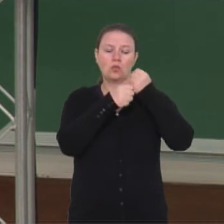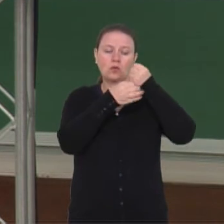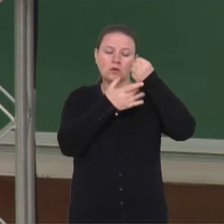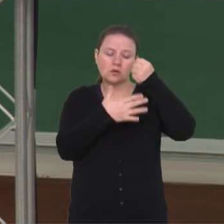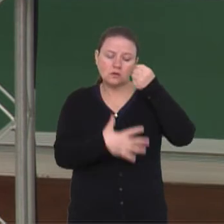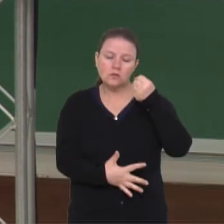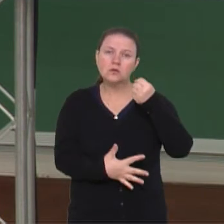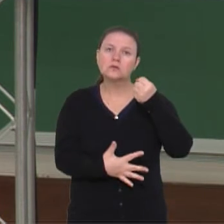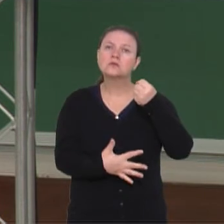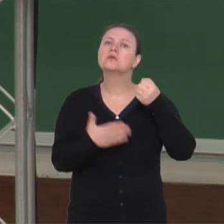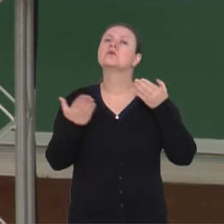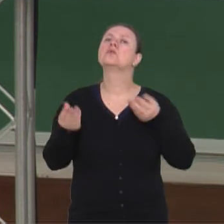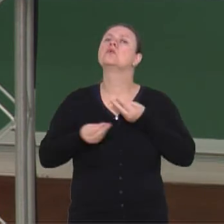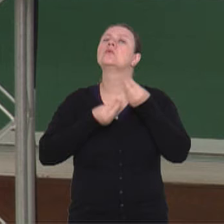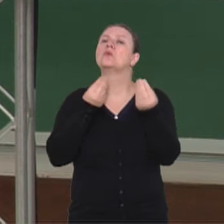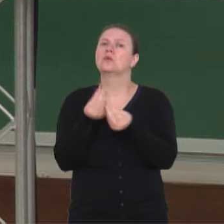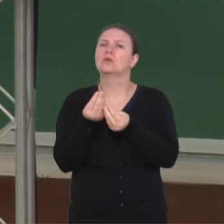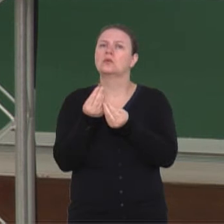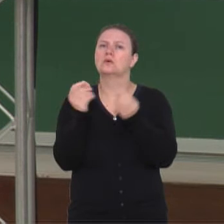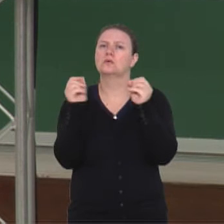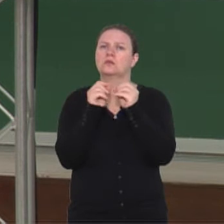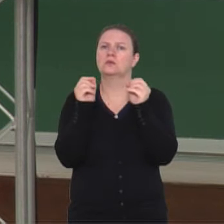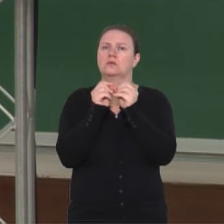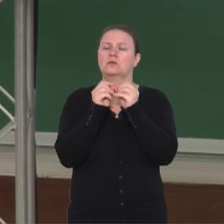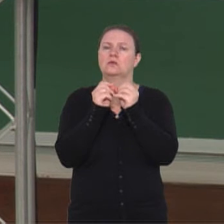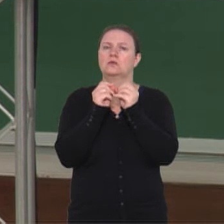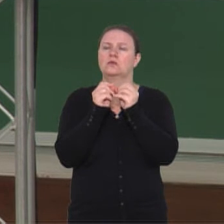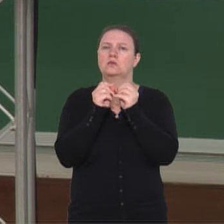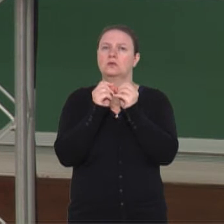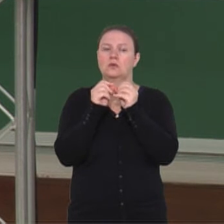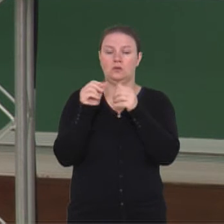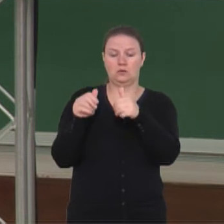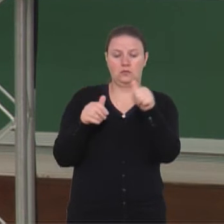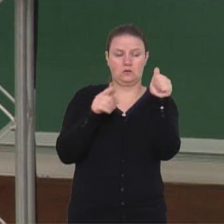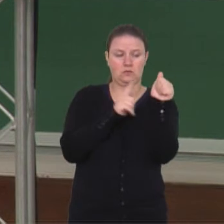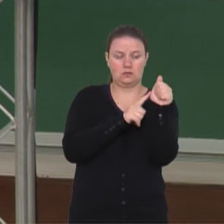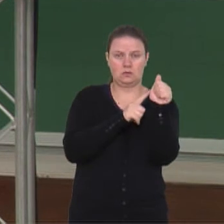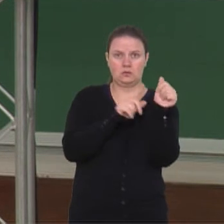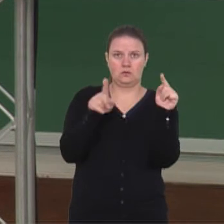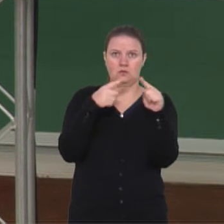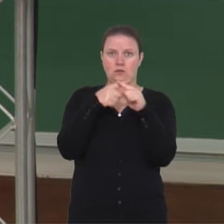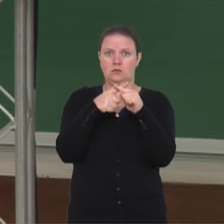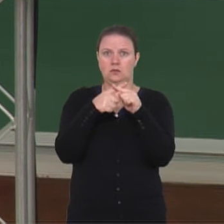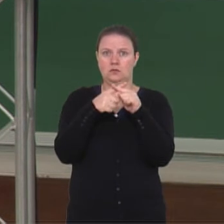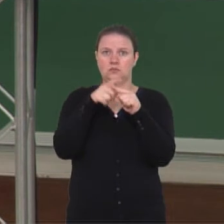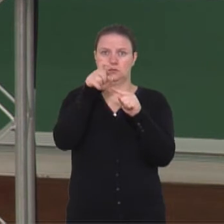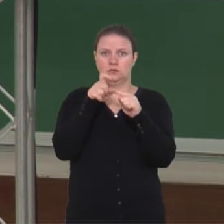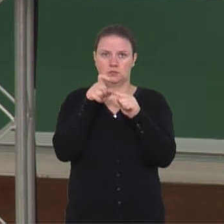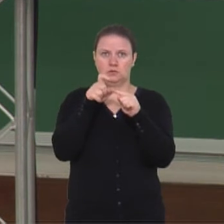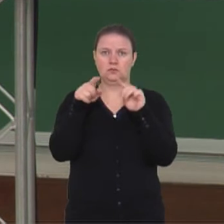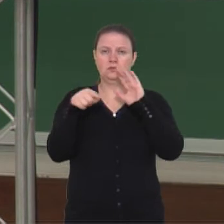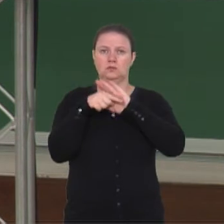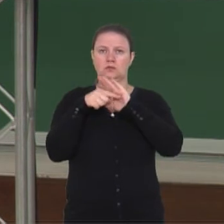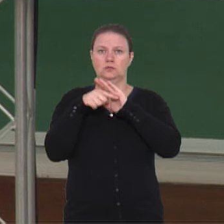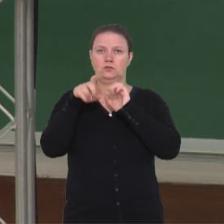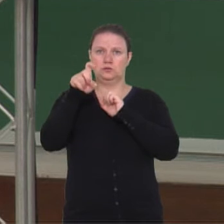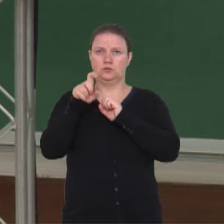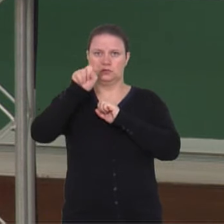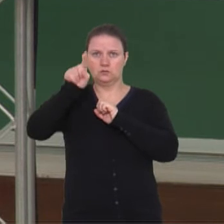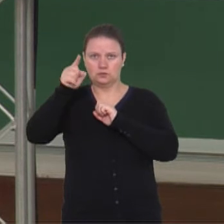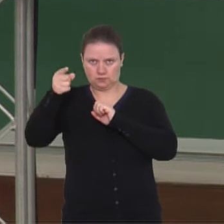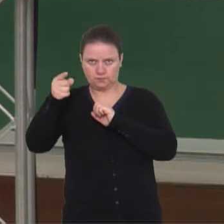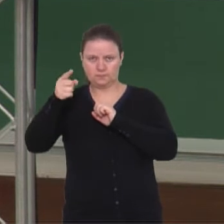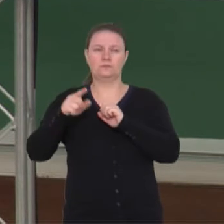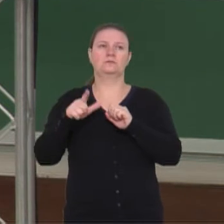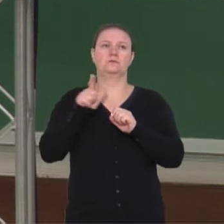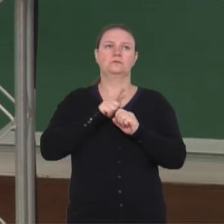dele, ela tem essa estrutura. Coeficiente dominante A vezes x menos x1, x menos x2. Nesse